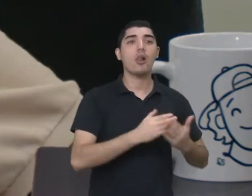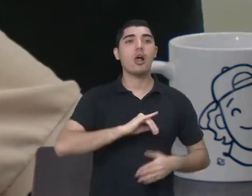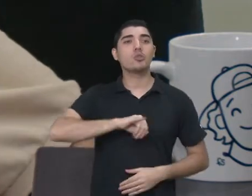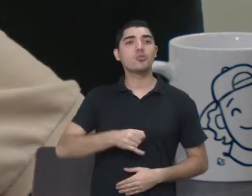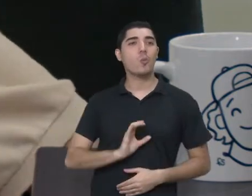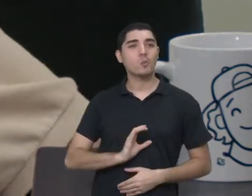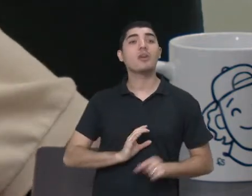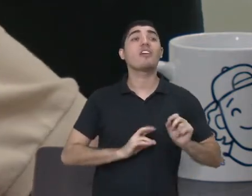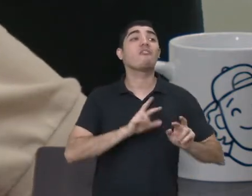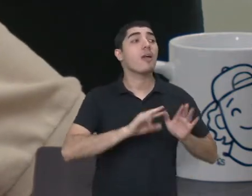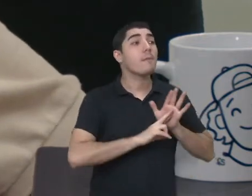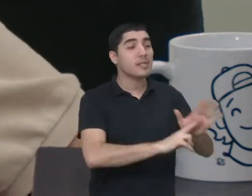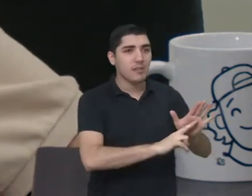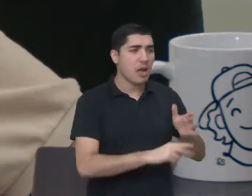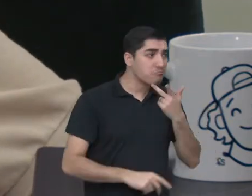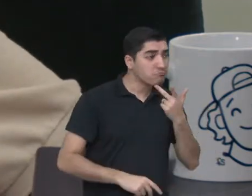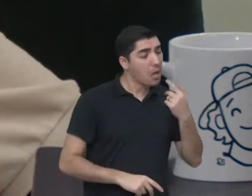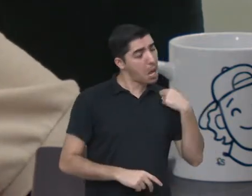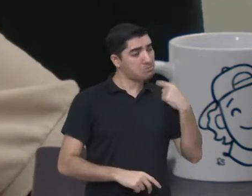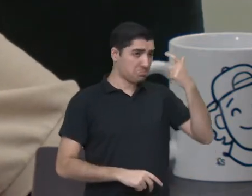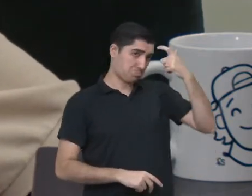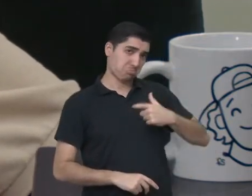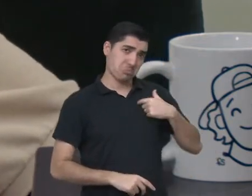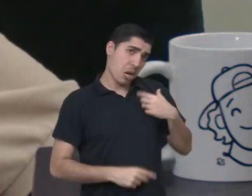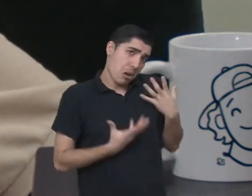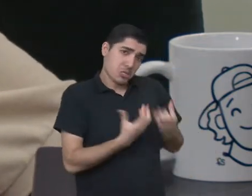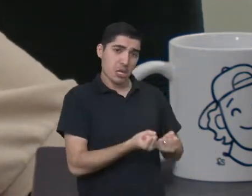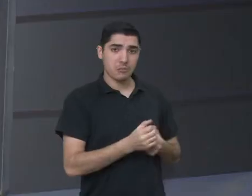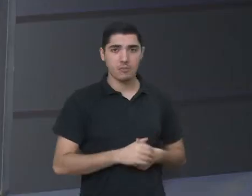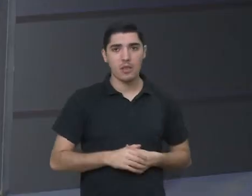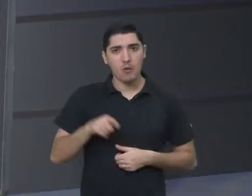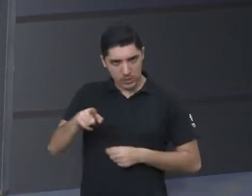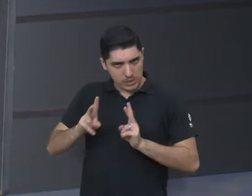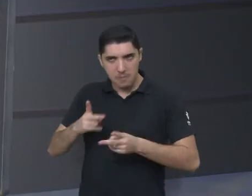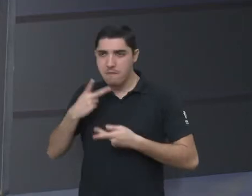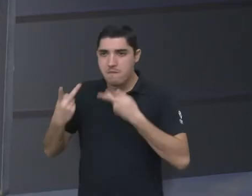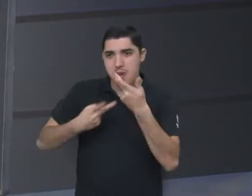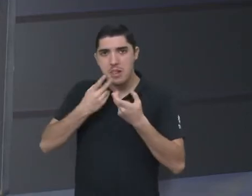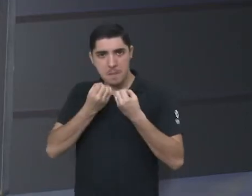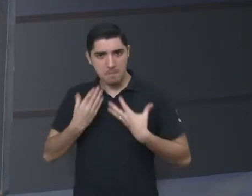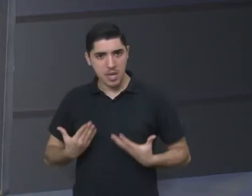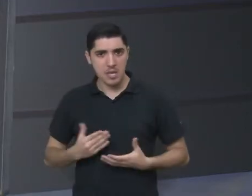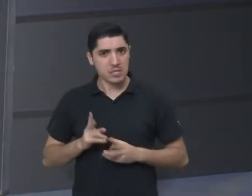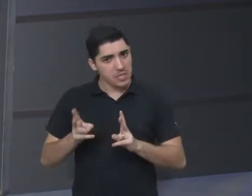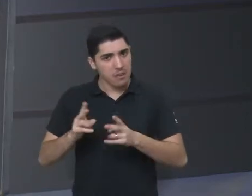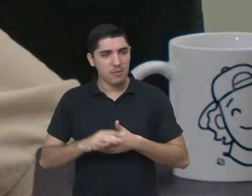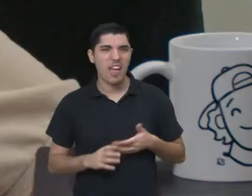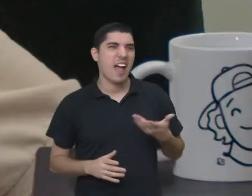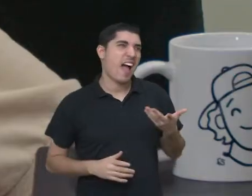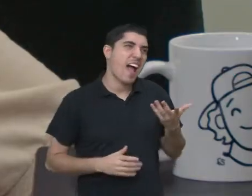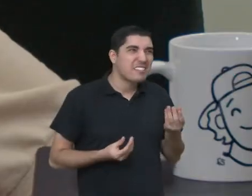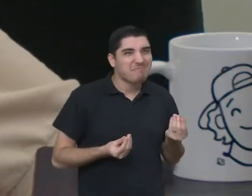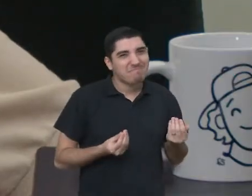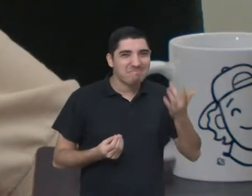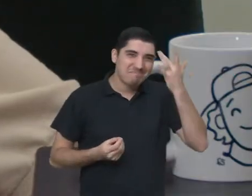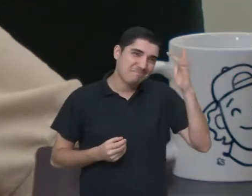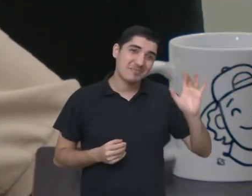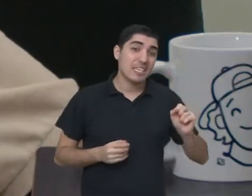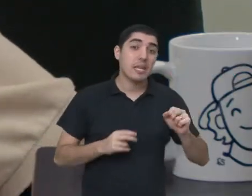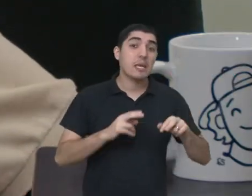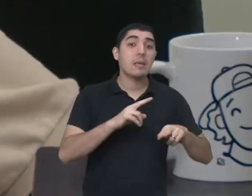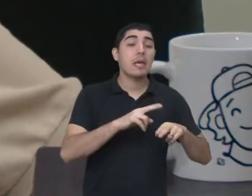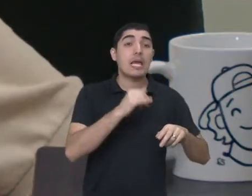Abril, mas como recursos humanos, não como repórter das revistas da Editora Abril. Fui para São Paulo. Mas antes de